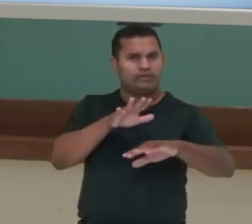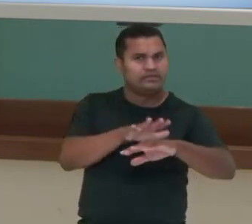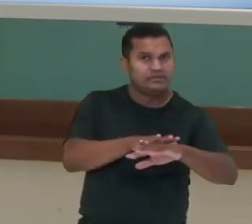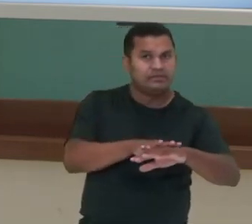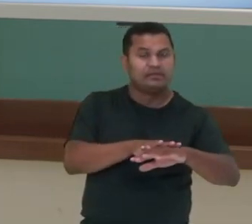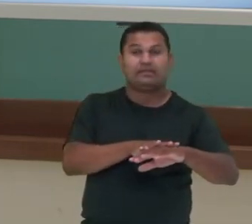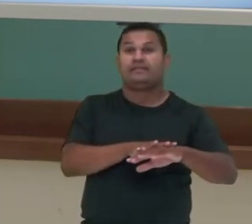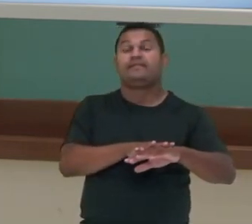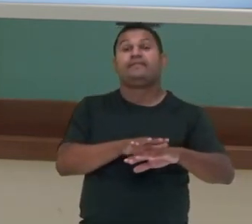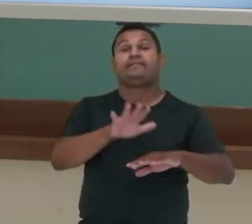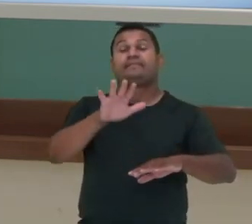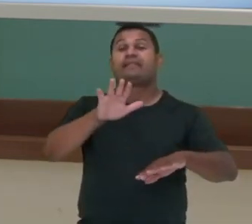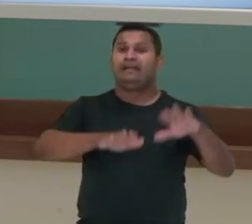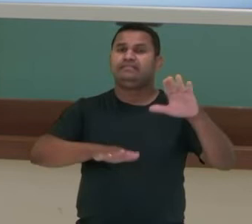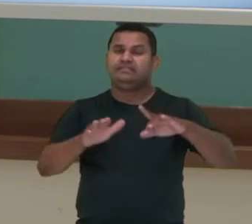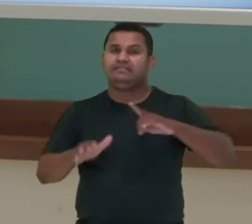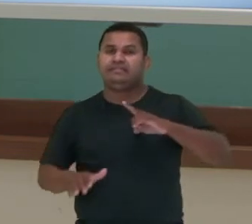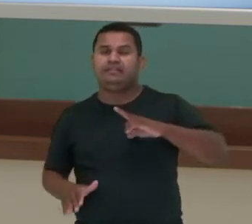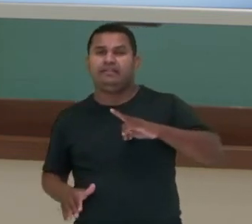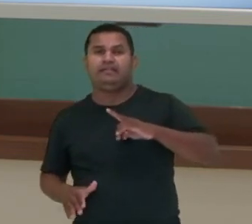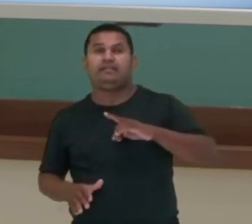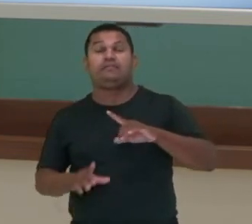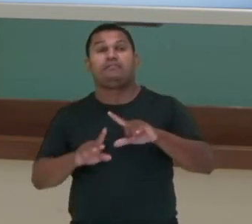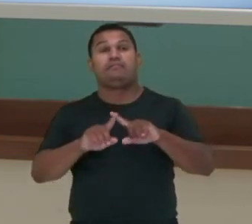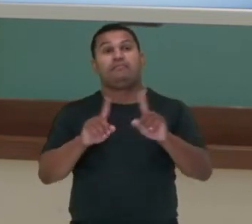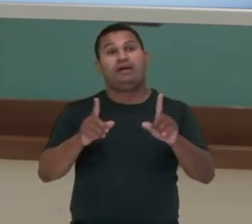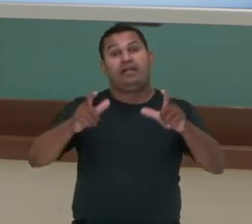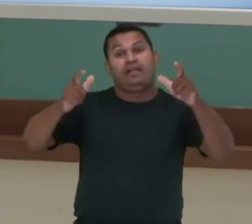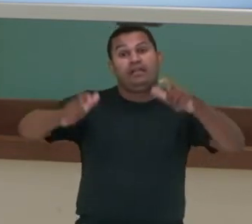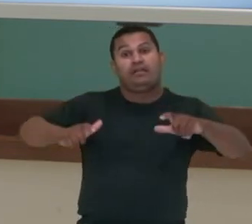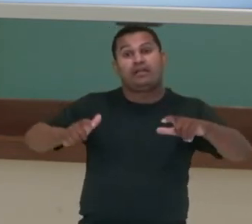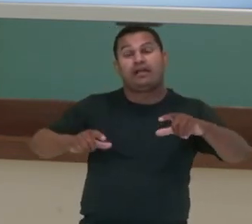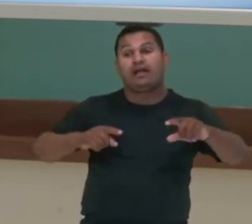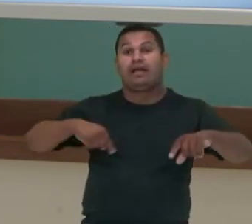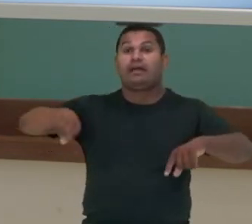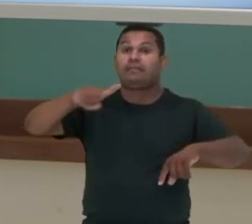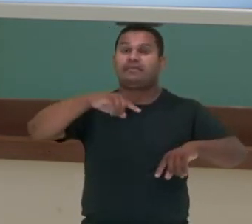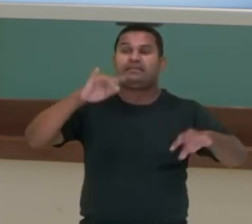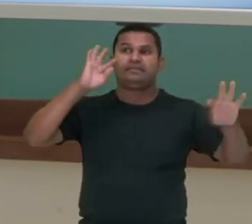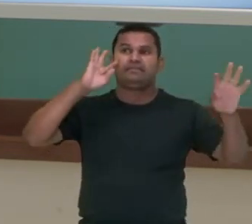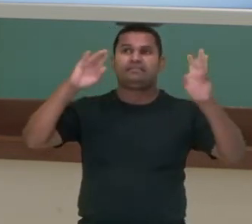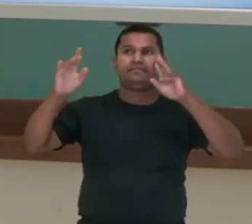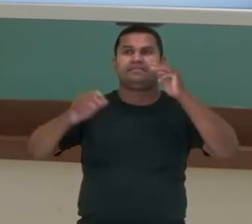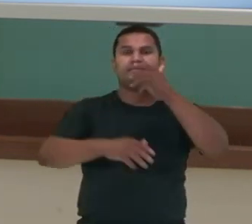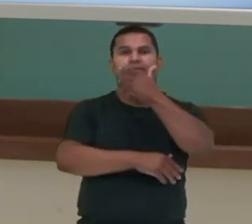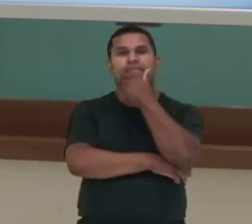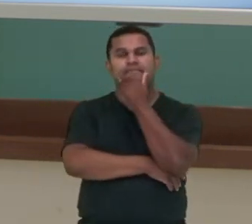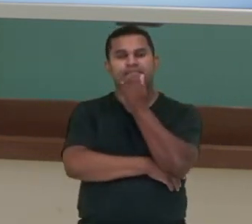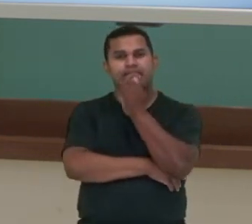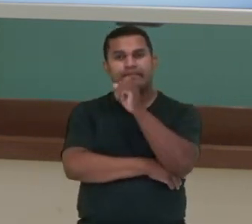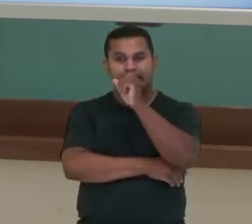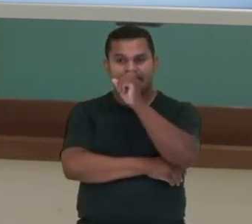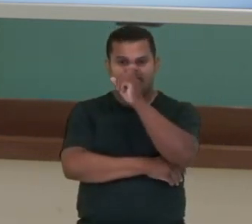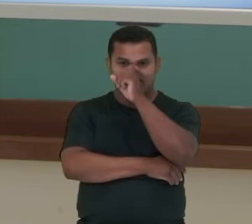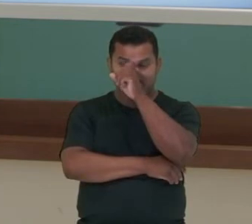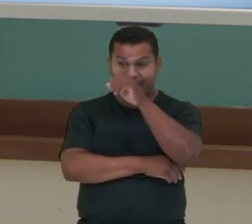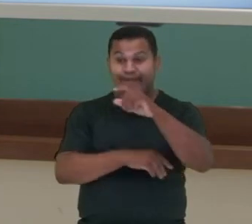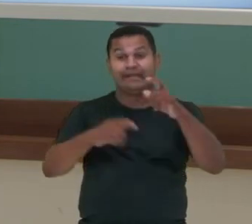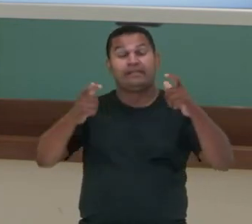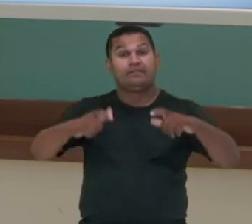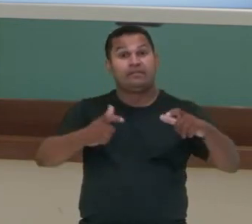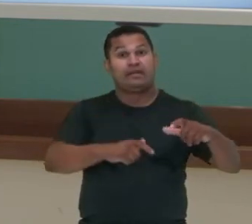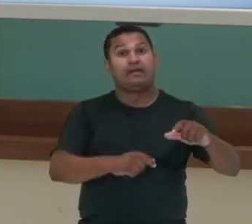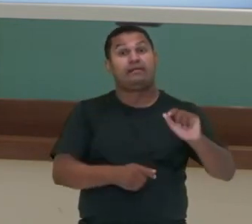fazem parte, mas reservas da biosfera para pensar essas áreas com soluções